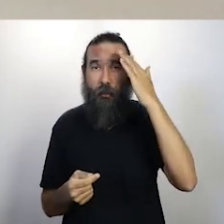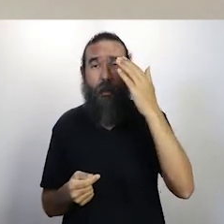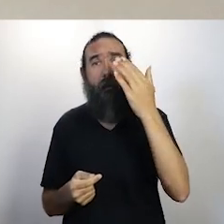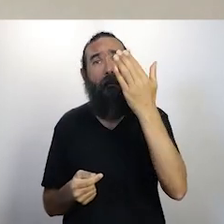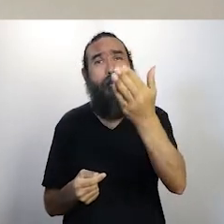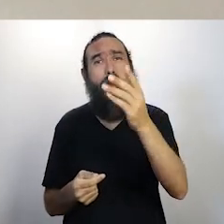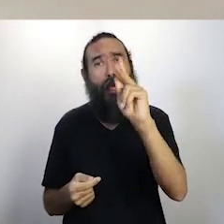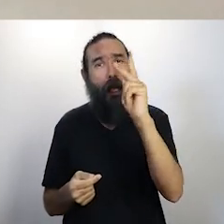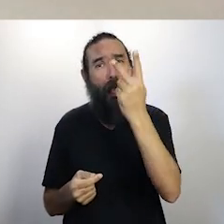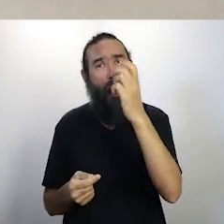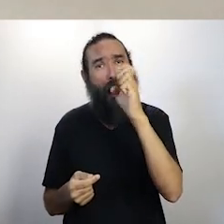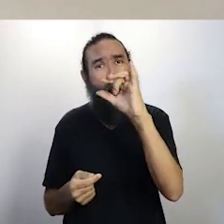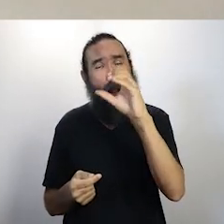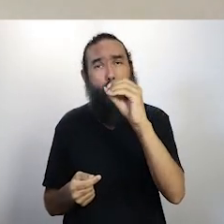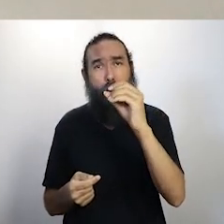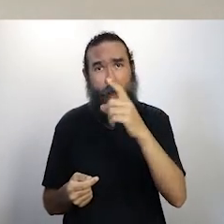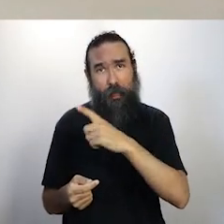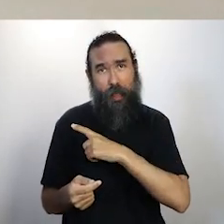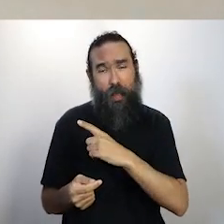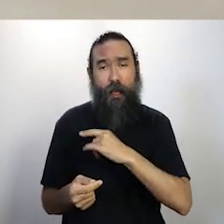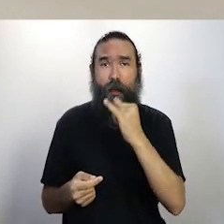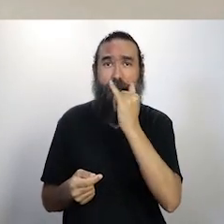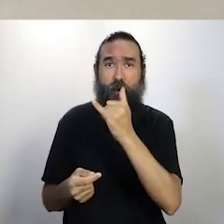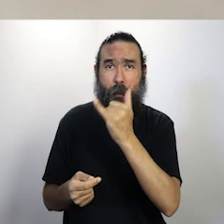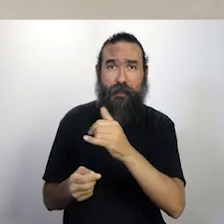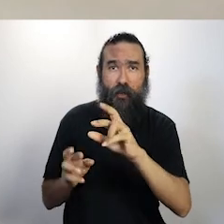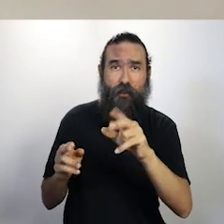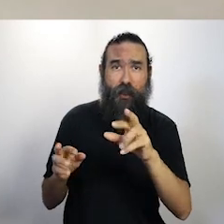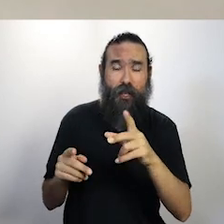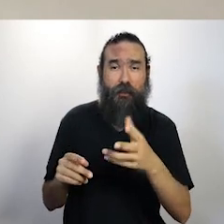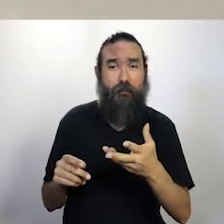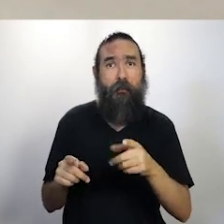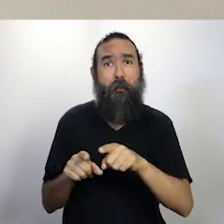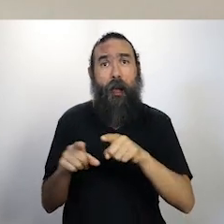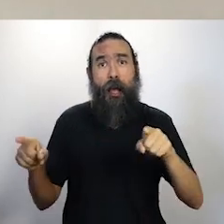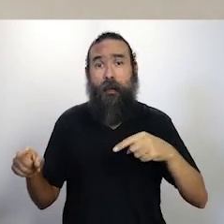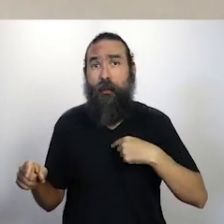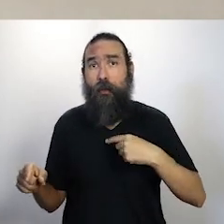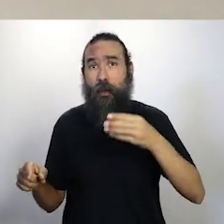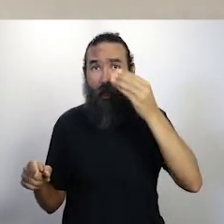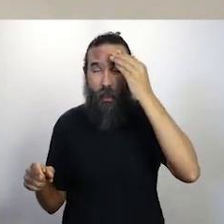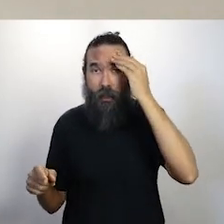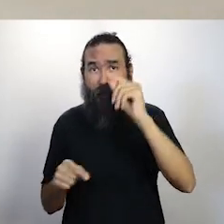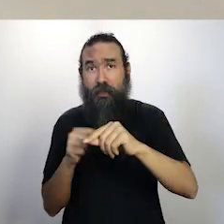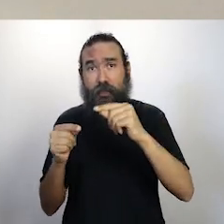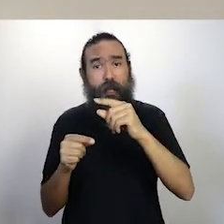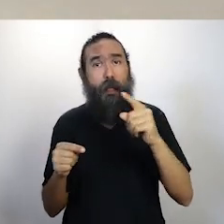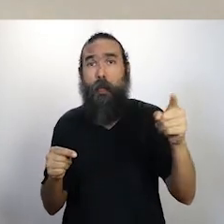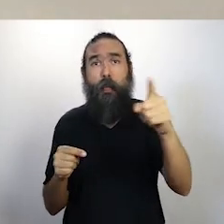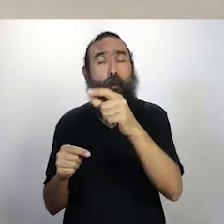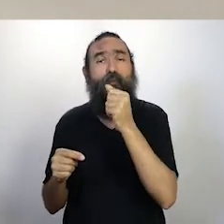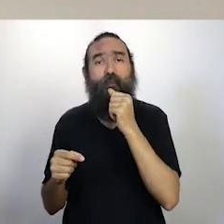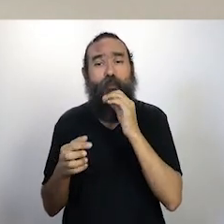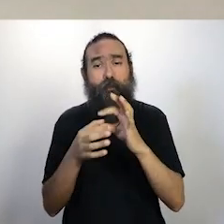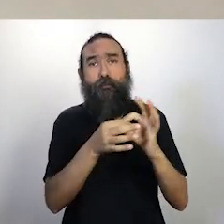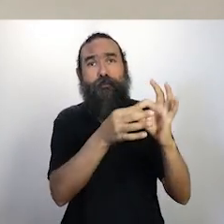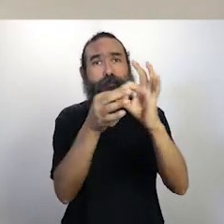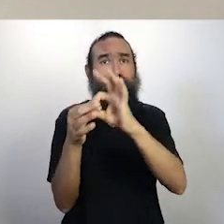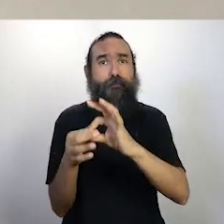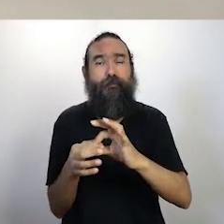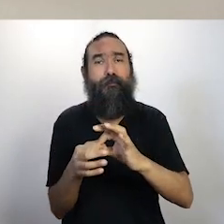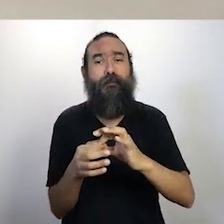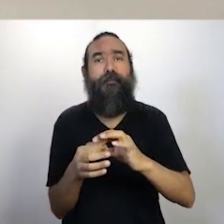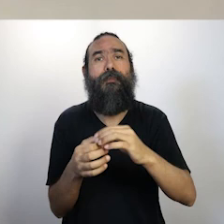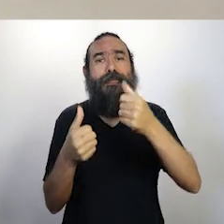município goiano que eu não vou citar aqui o nome que nós vamos trabalhar para reverter que o prefeito diz que não vai aplicar o recurso que o